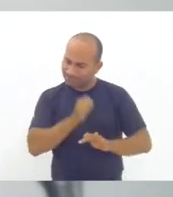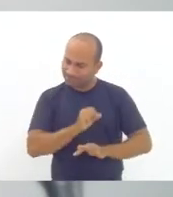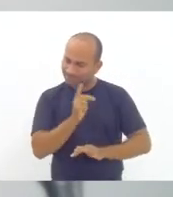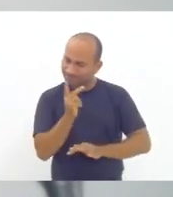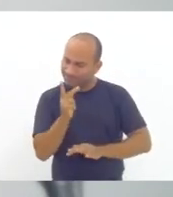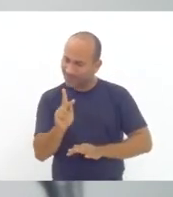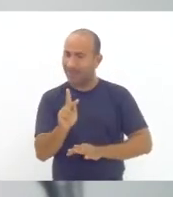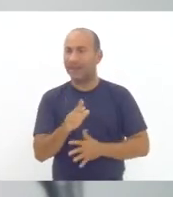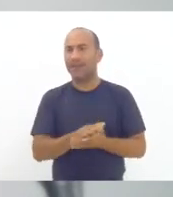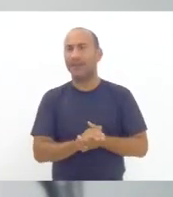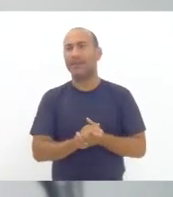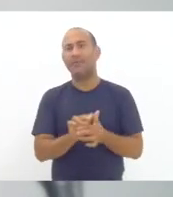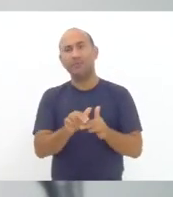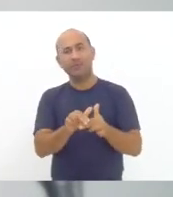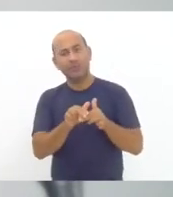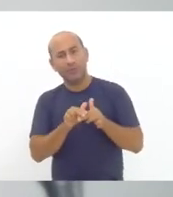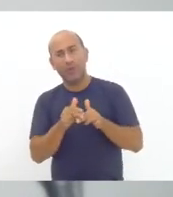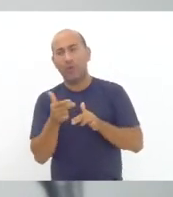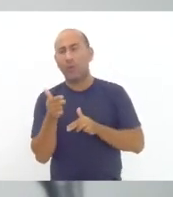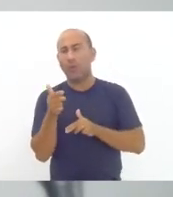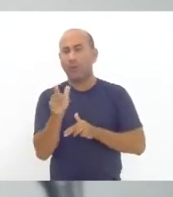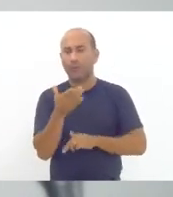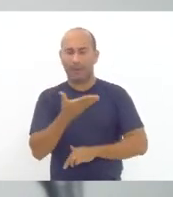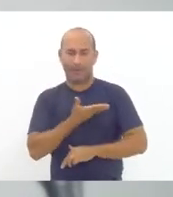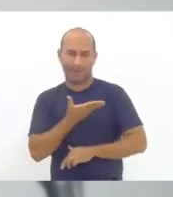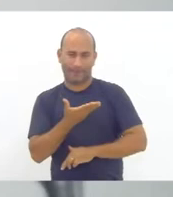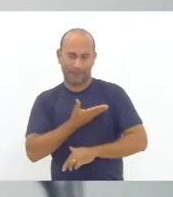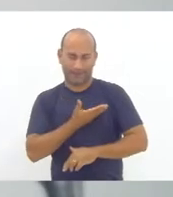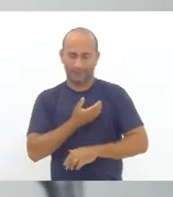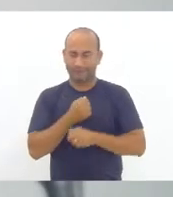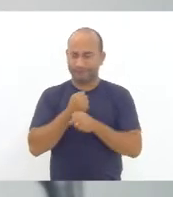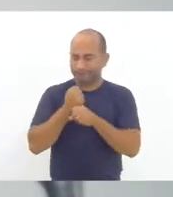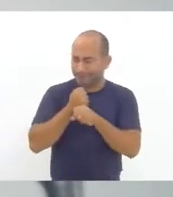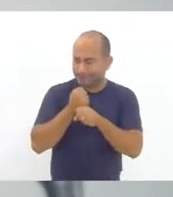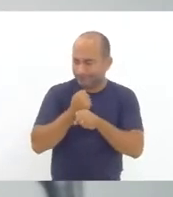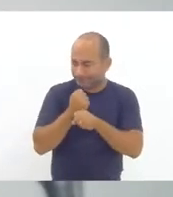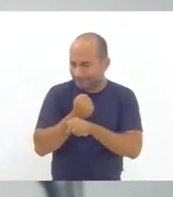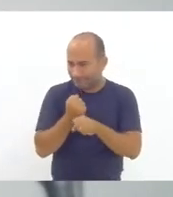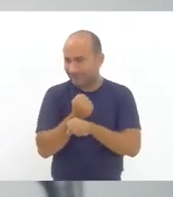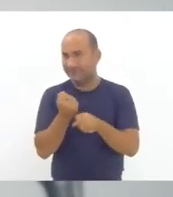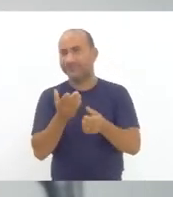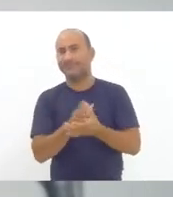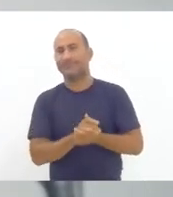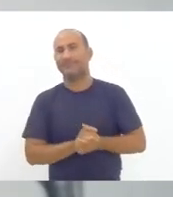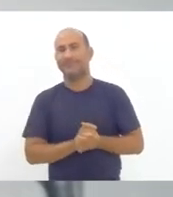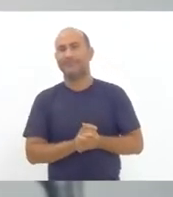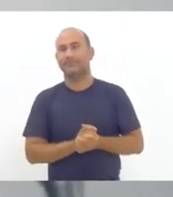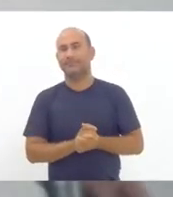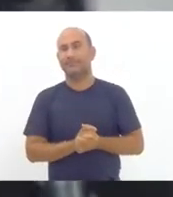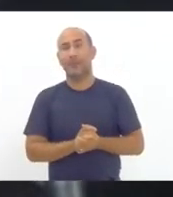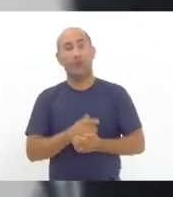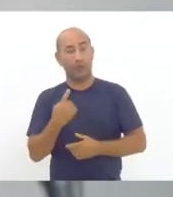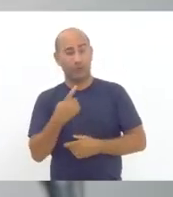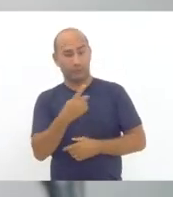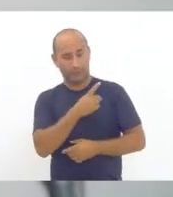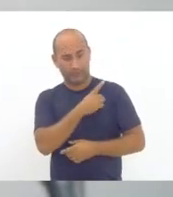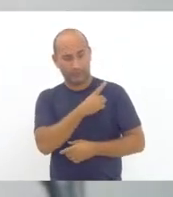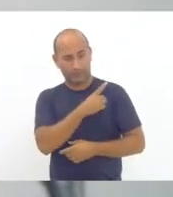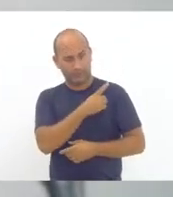assembleia presidida por outro companheiro de longa data e divergências também o nosso Presidente